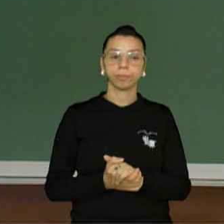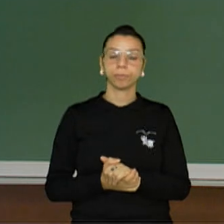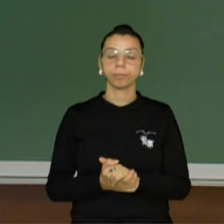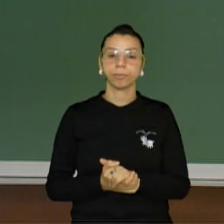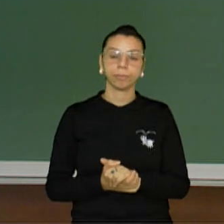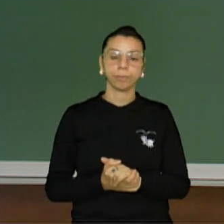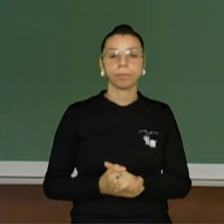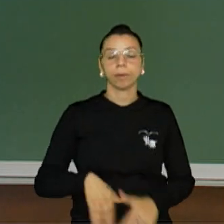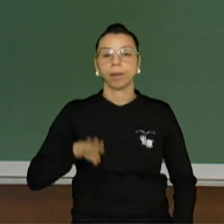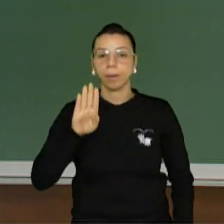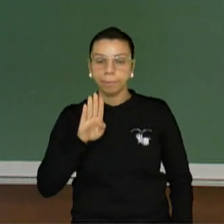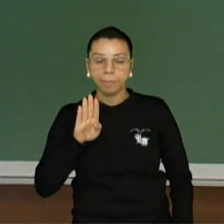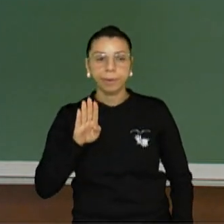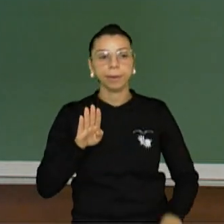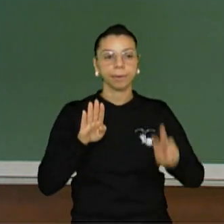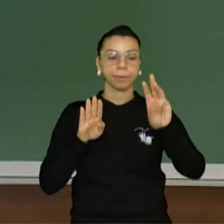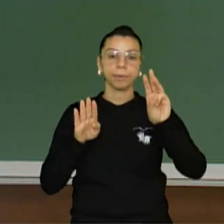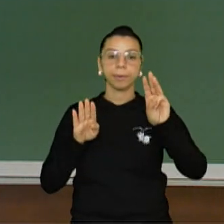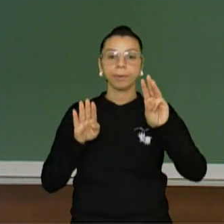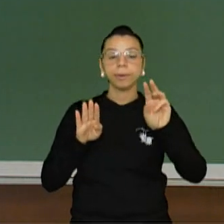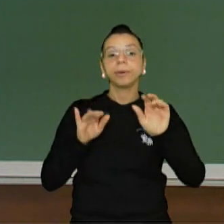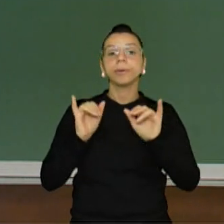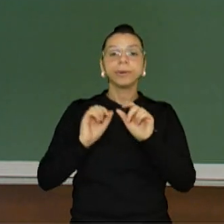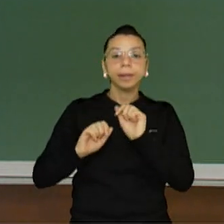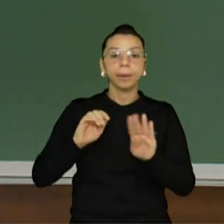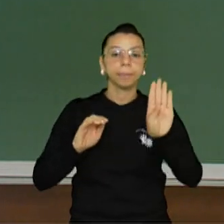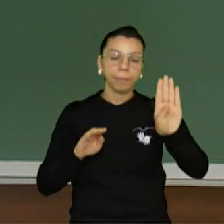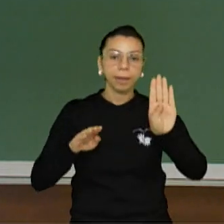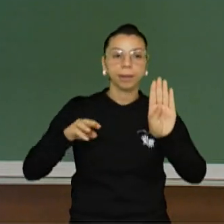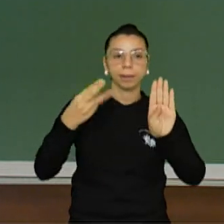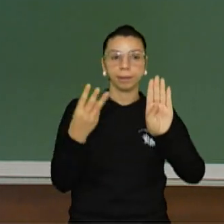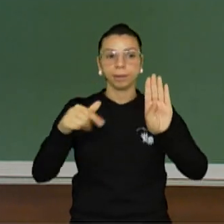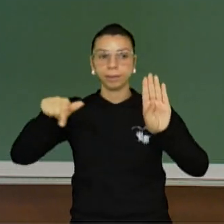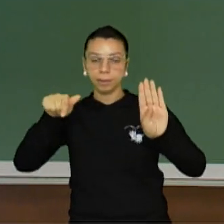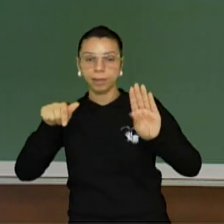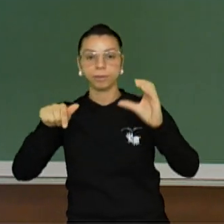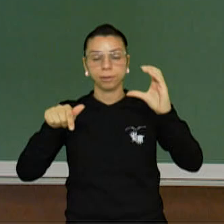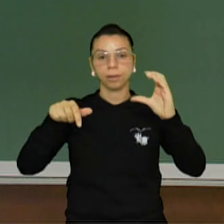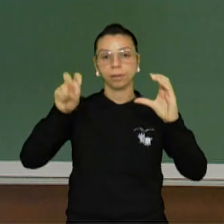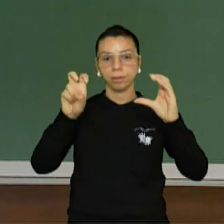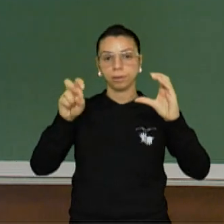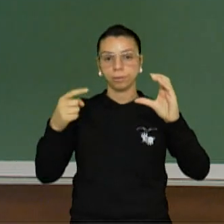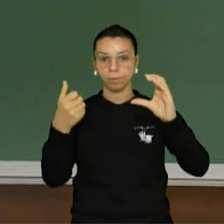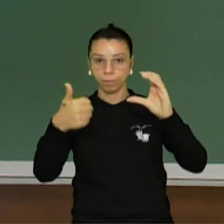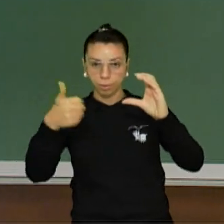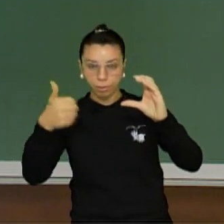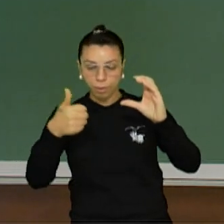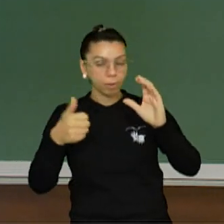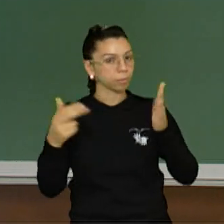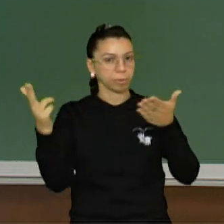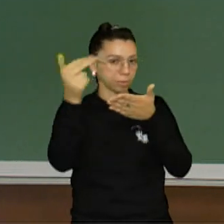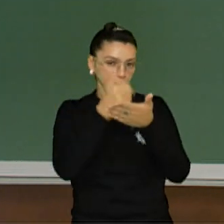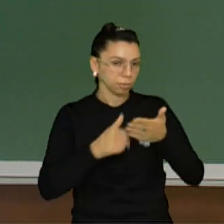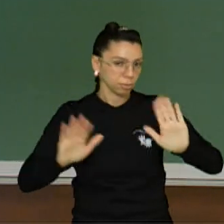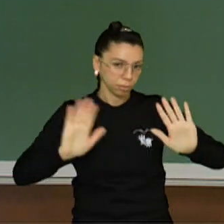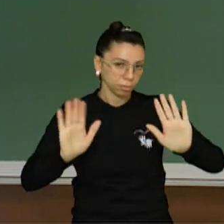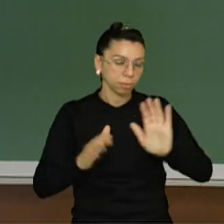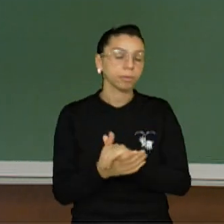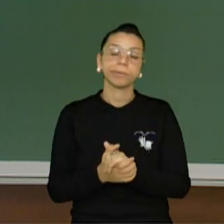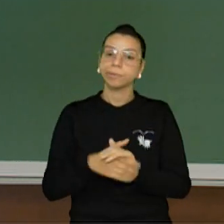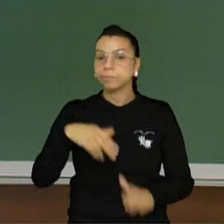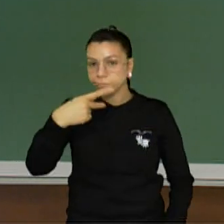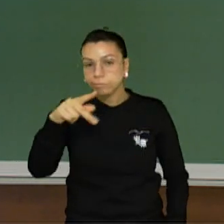Ponto B, 3 e 7. Ponto C, 5 e 11. Então, sem desenhar, porque é claro que o aluno